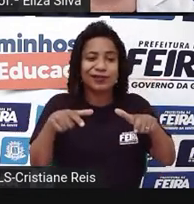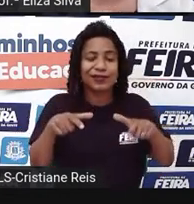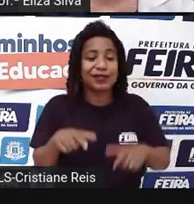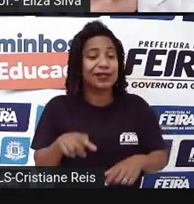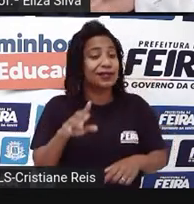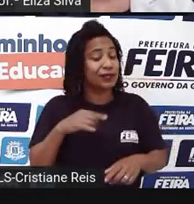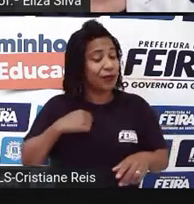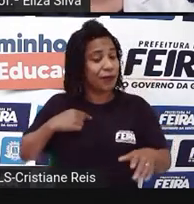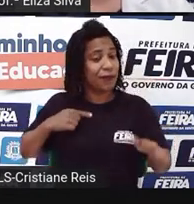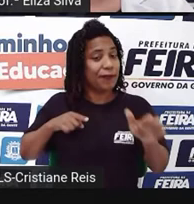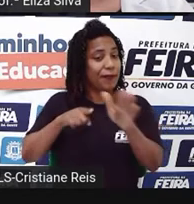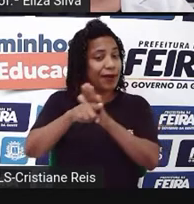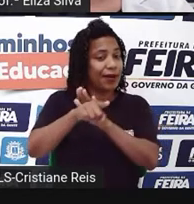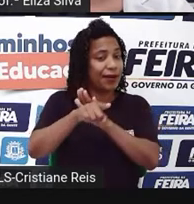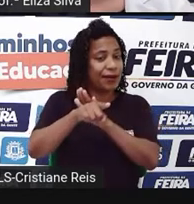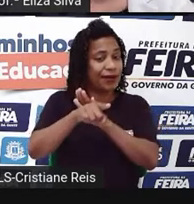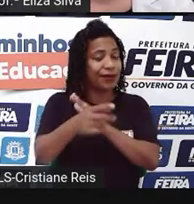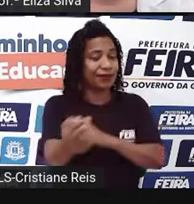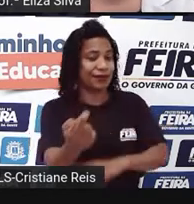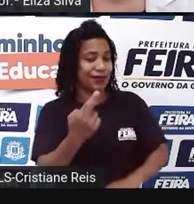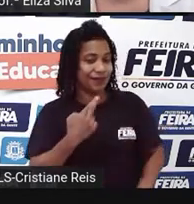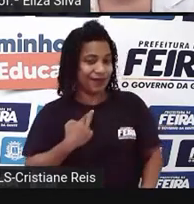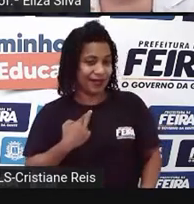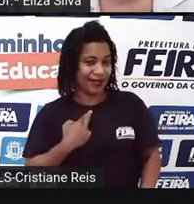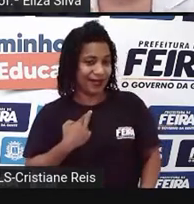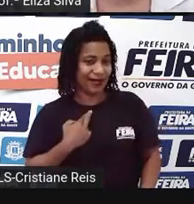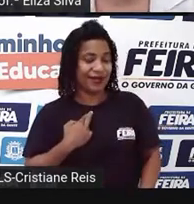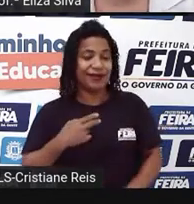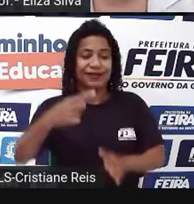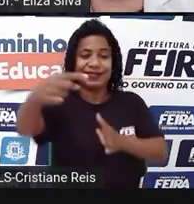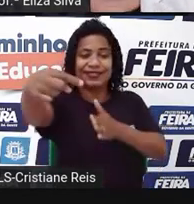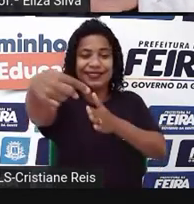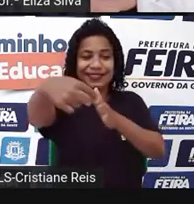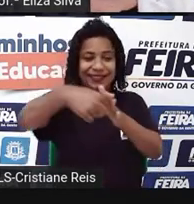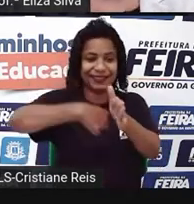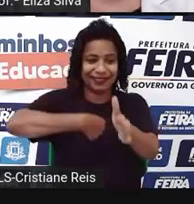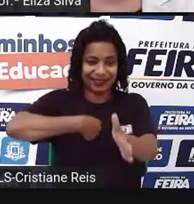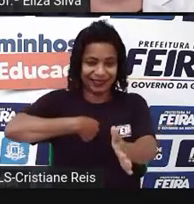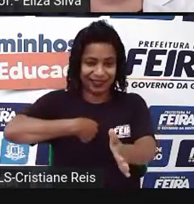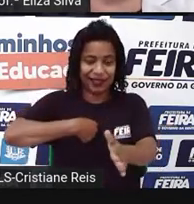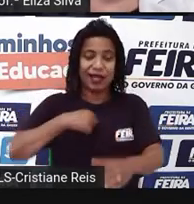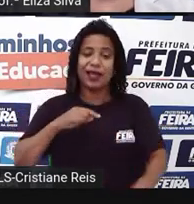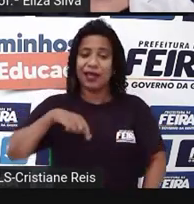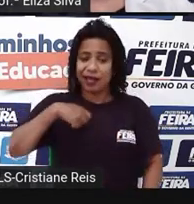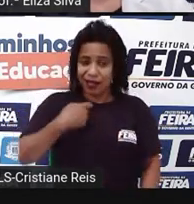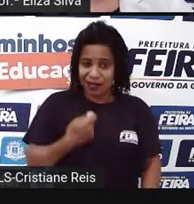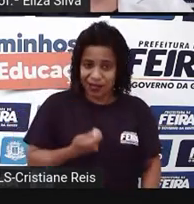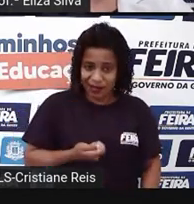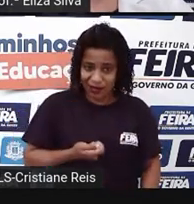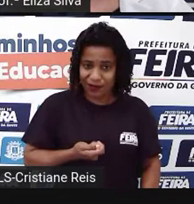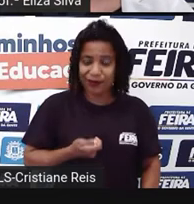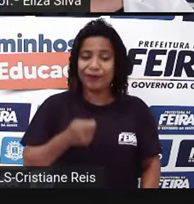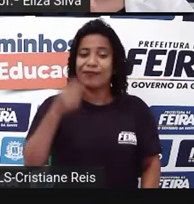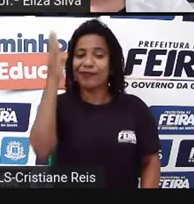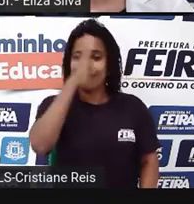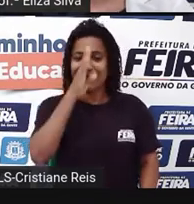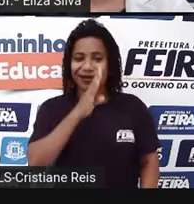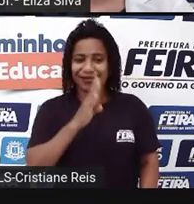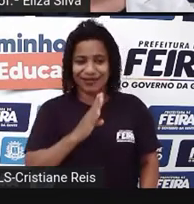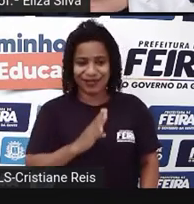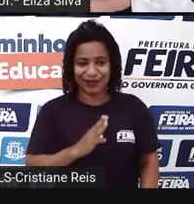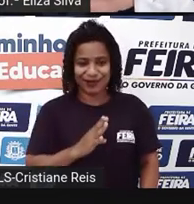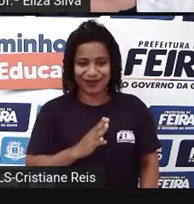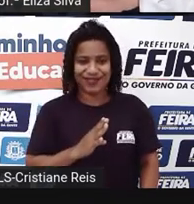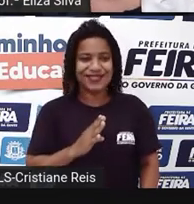para você, você vai responder para mim. I am from Brazil. Eu sou do Brasil. Então, se eu perguntei com